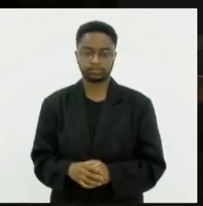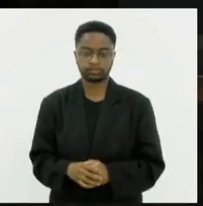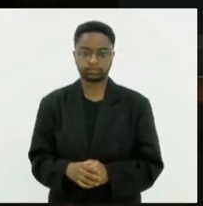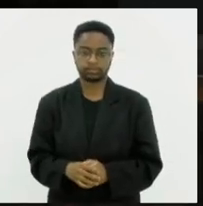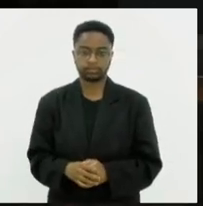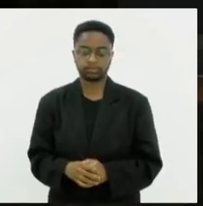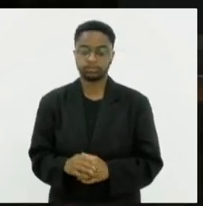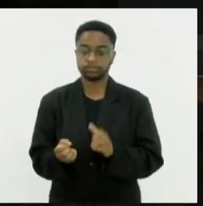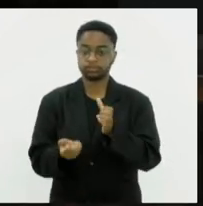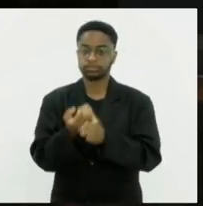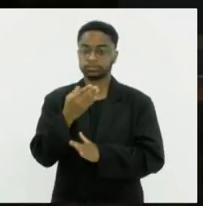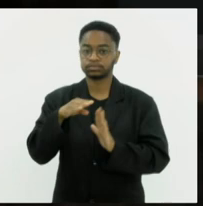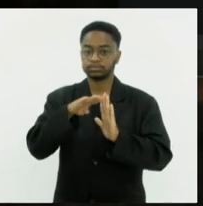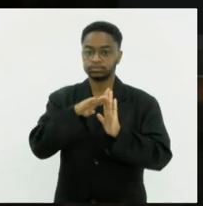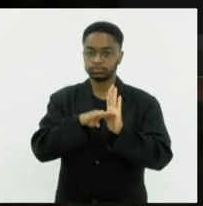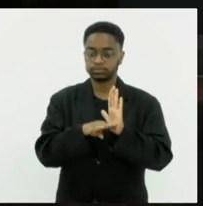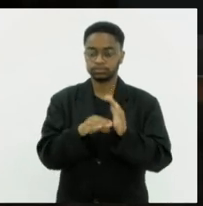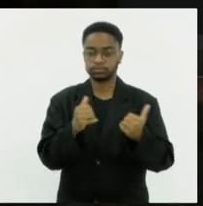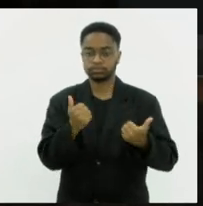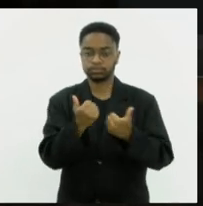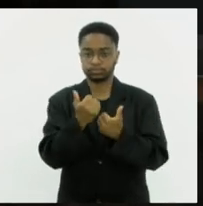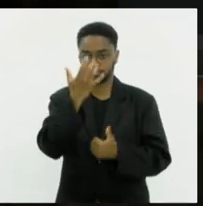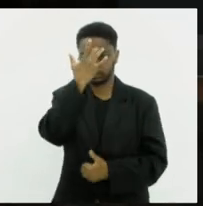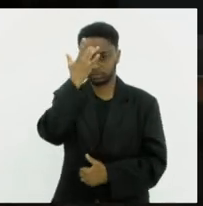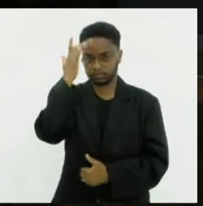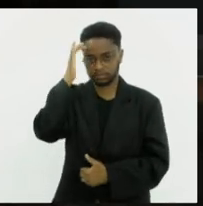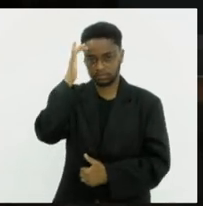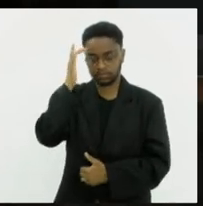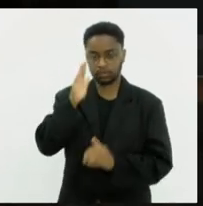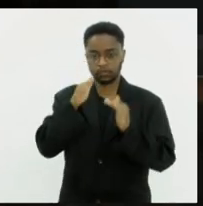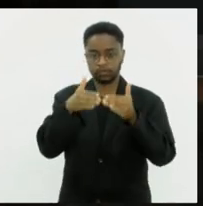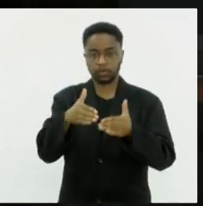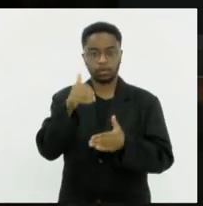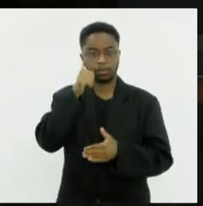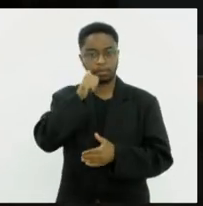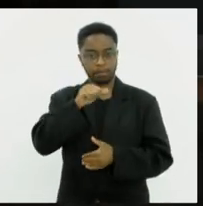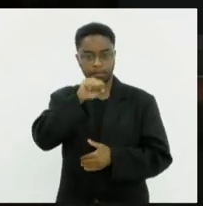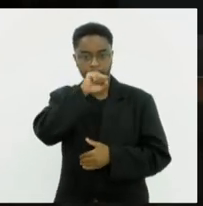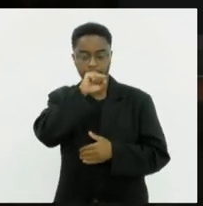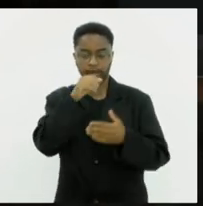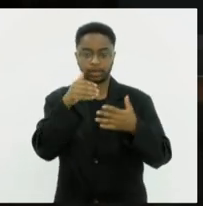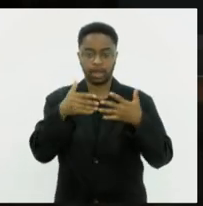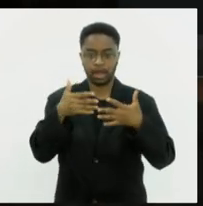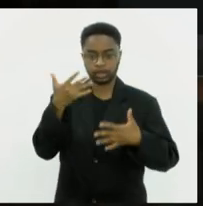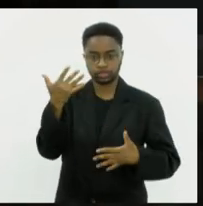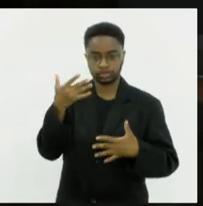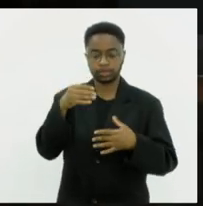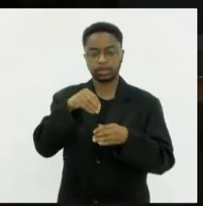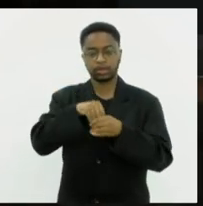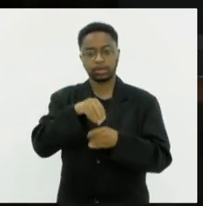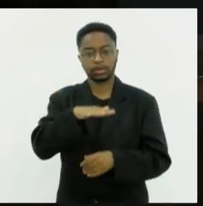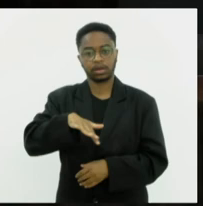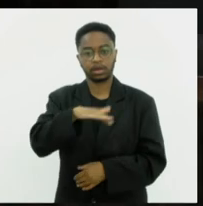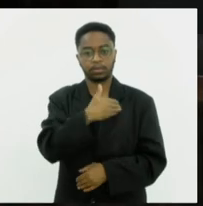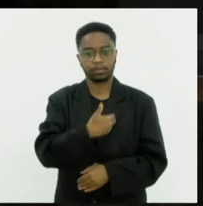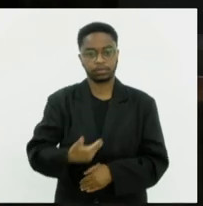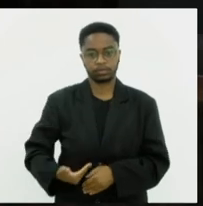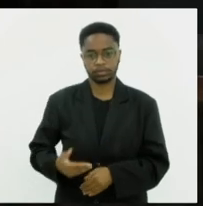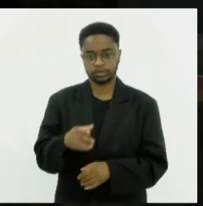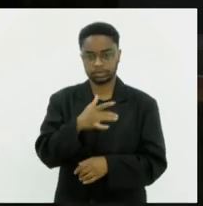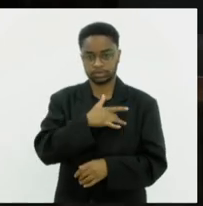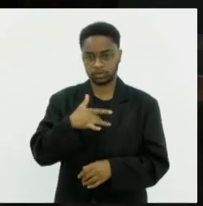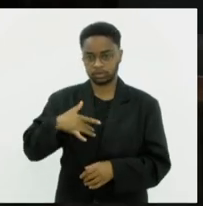que cria o programa de apoio à saúde mental para mães atípicas nos estabelecimentos públicos de saúde